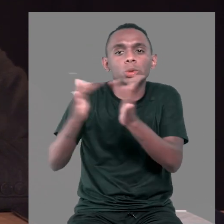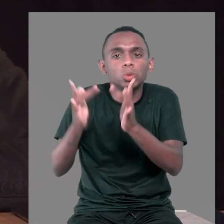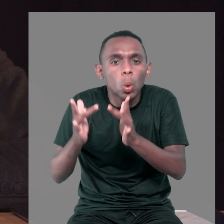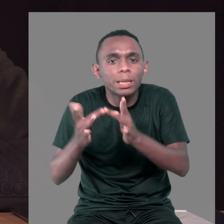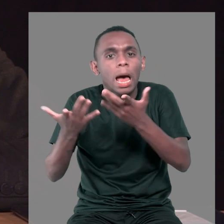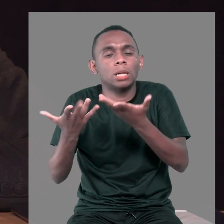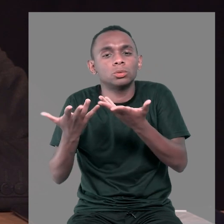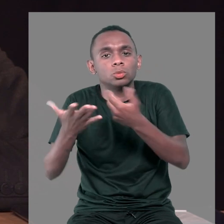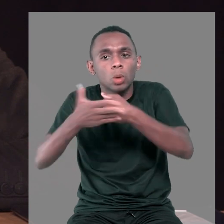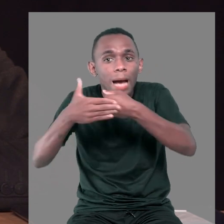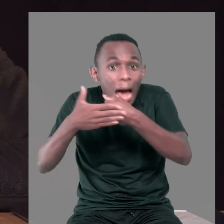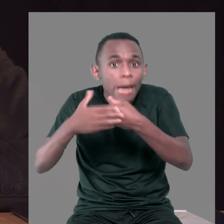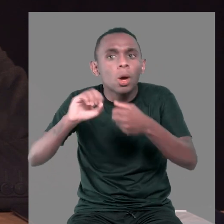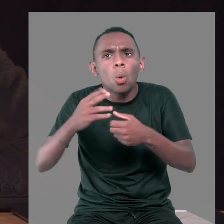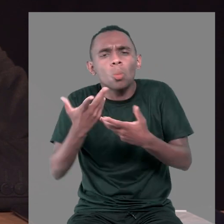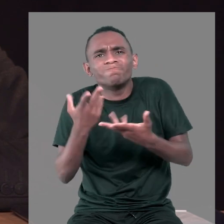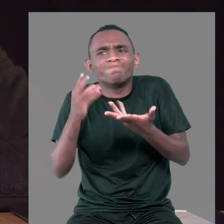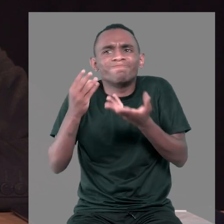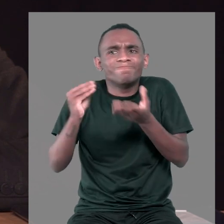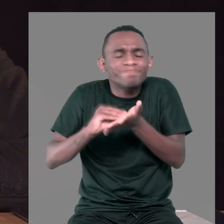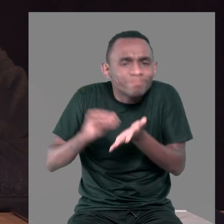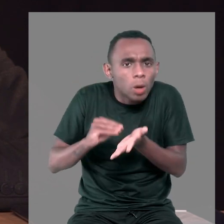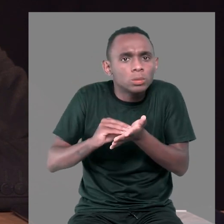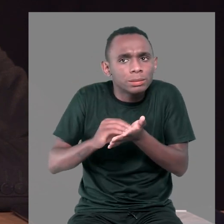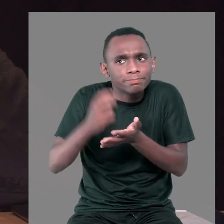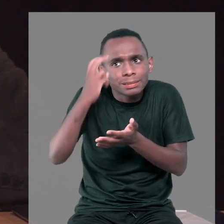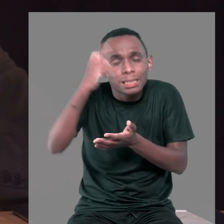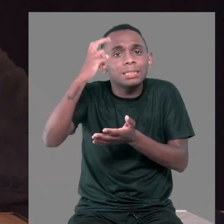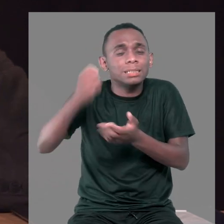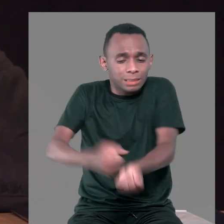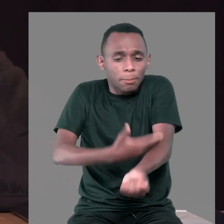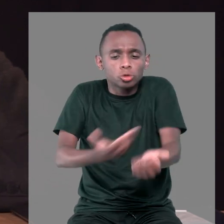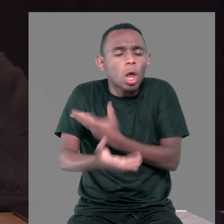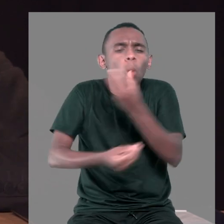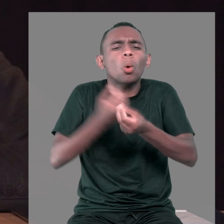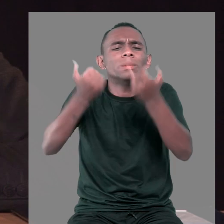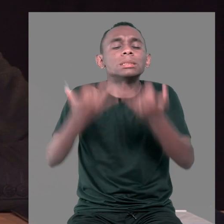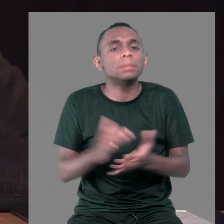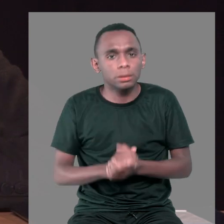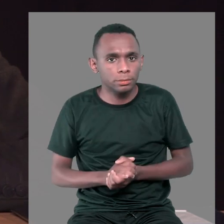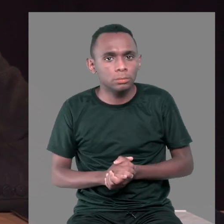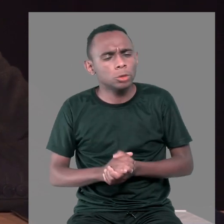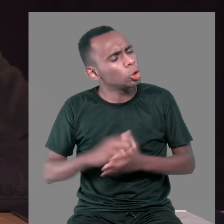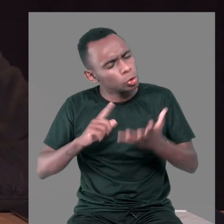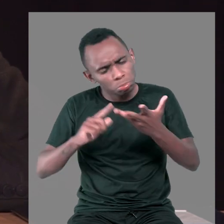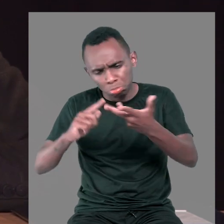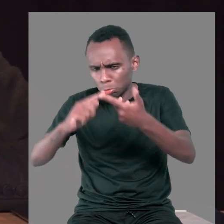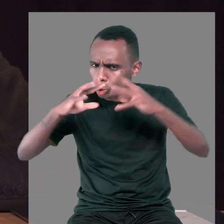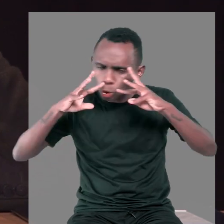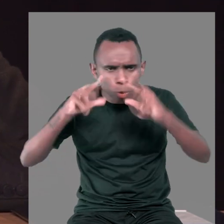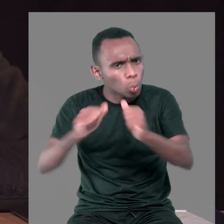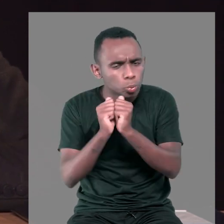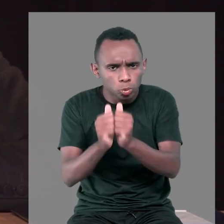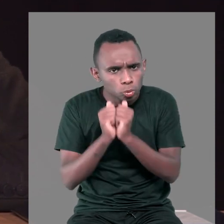complexo, né? Que, portanto, que concerne a nossa vida coletiva. Agora, o que me parece crucial aqui, eu acho que eu insisti